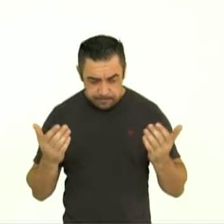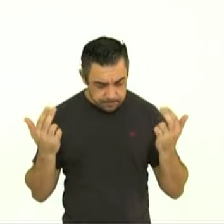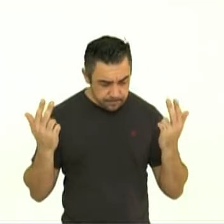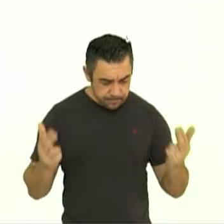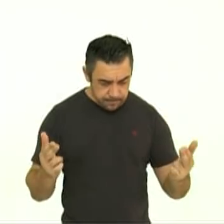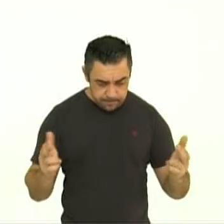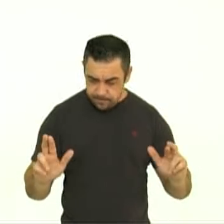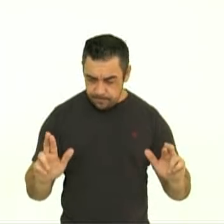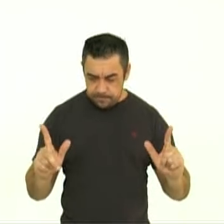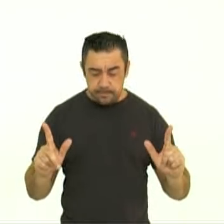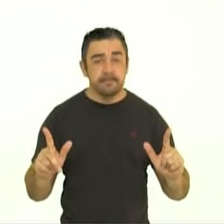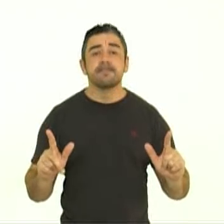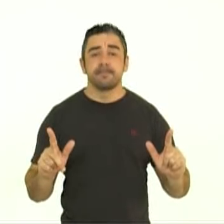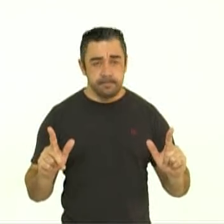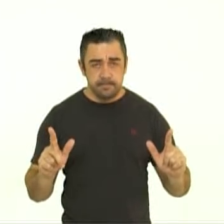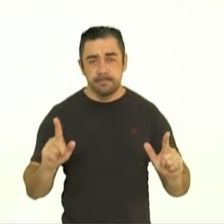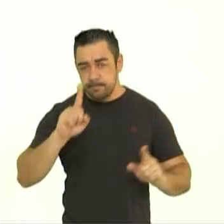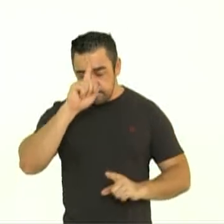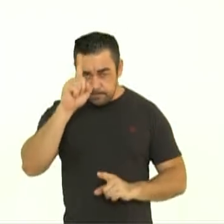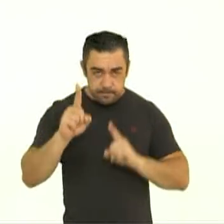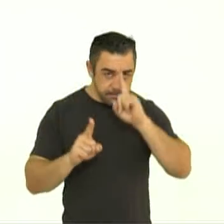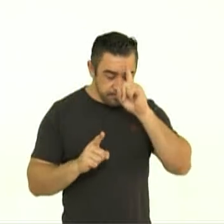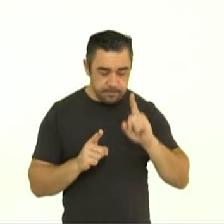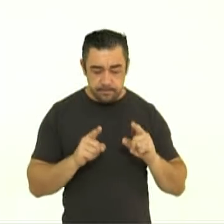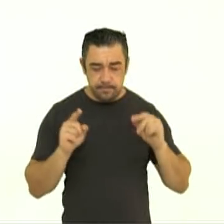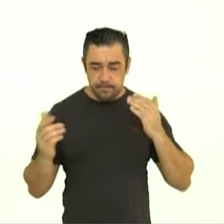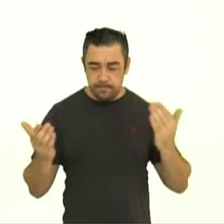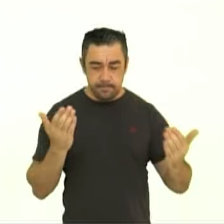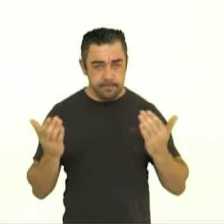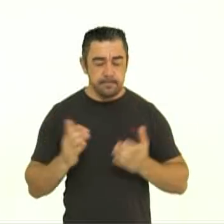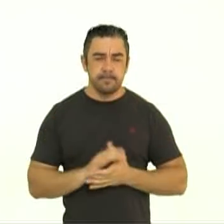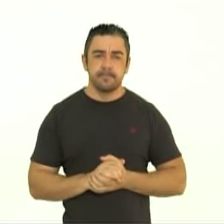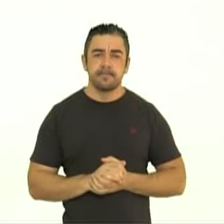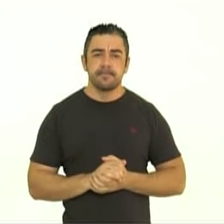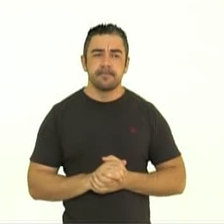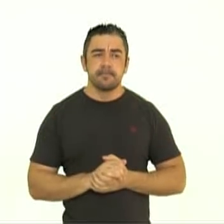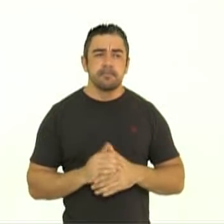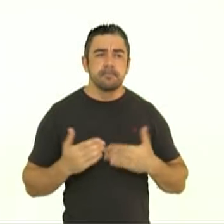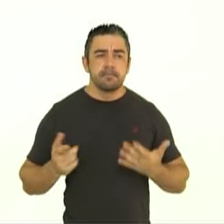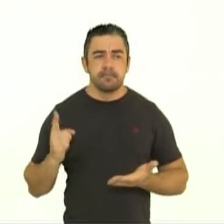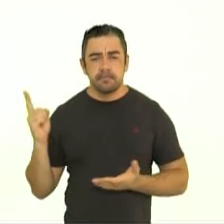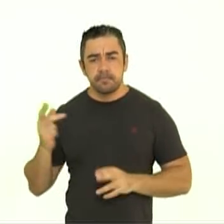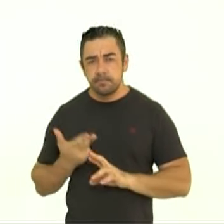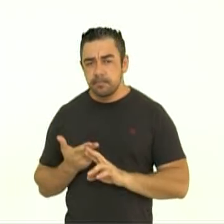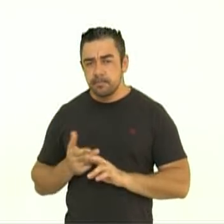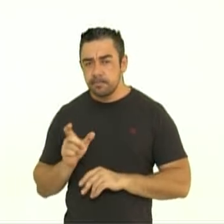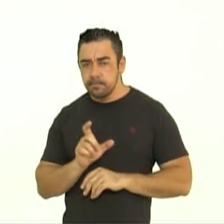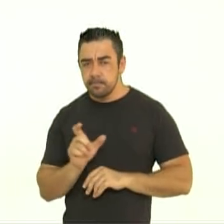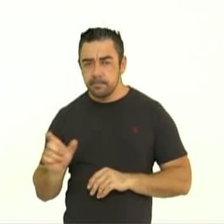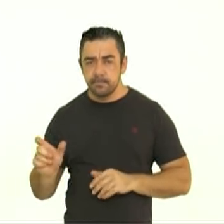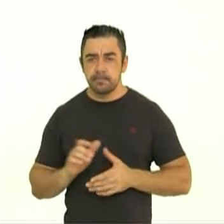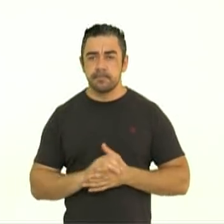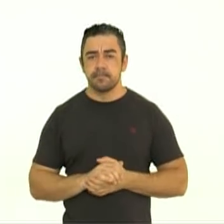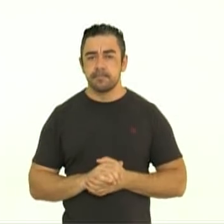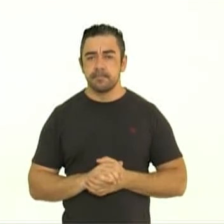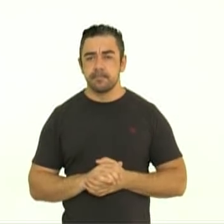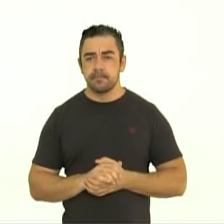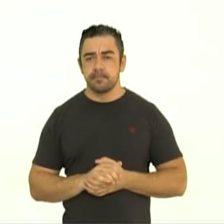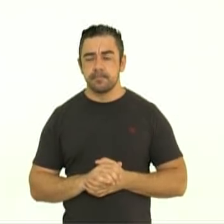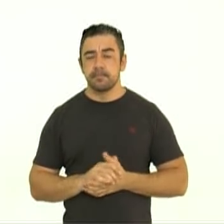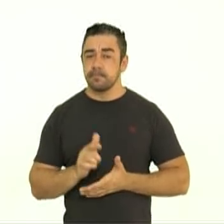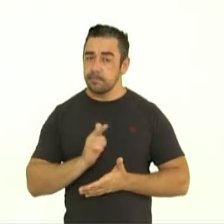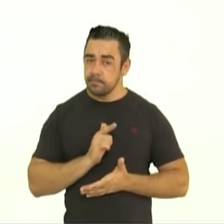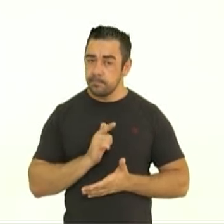as diferenças entre duas ideias apresentadas. Quais são os operadores nesse tipo de argumento? Bom,